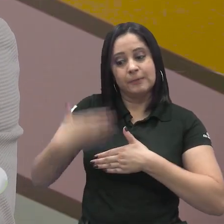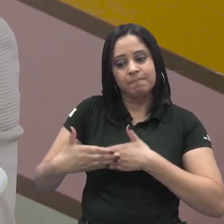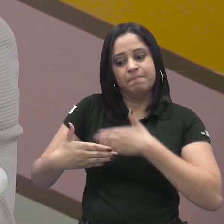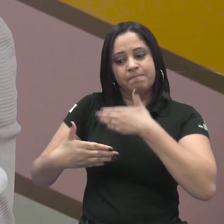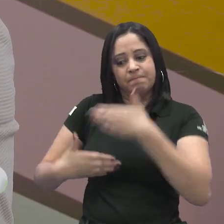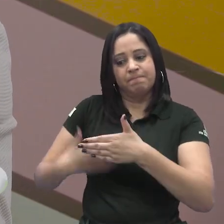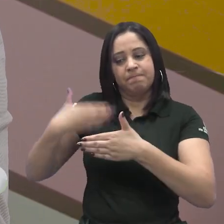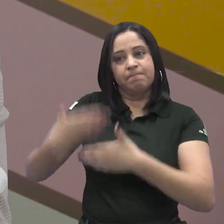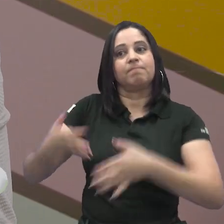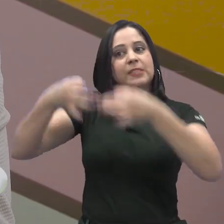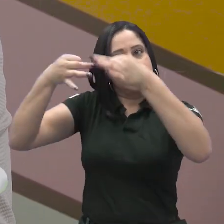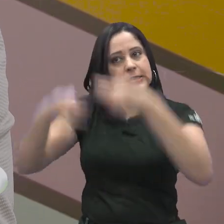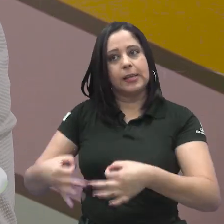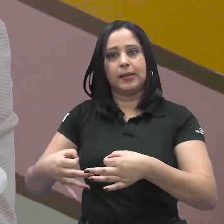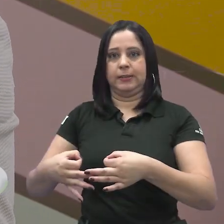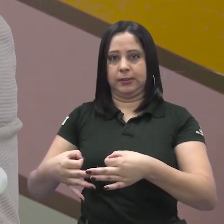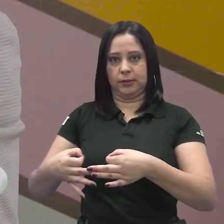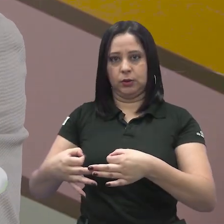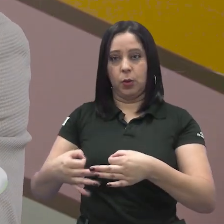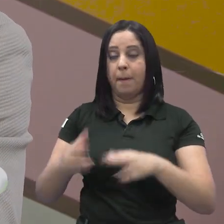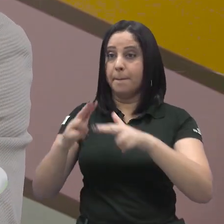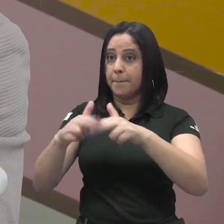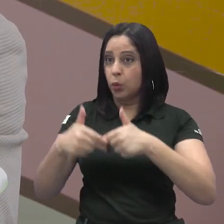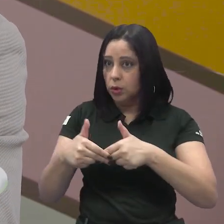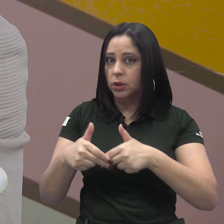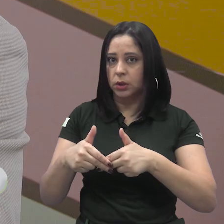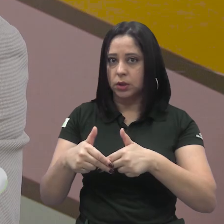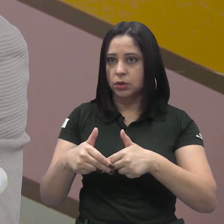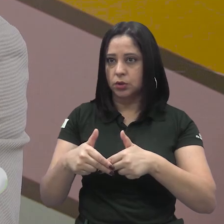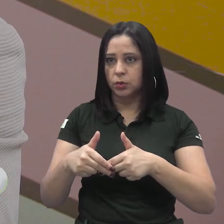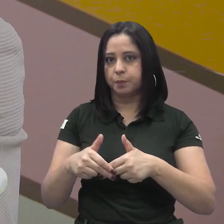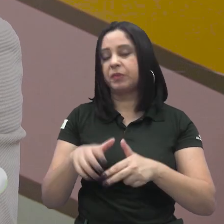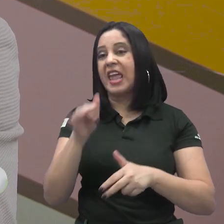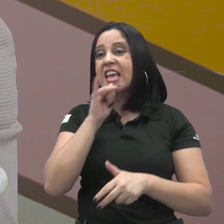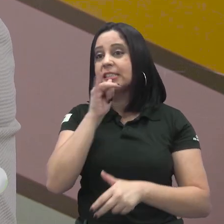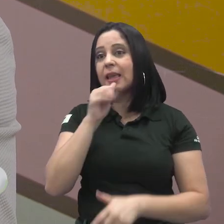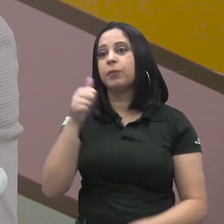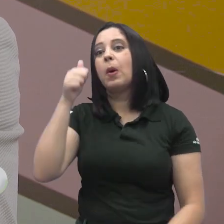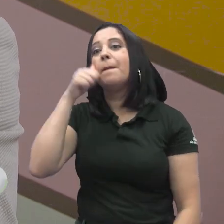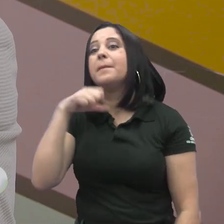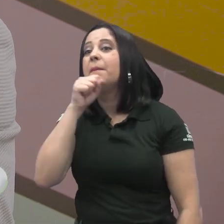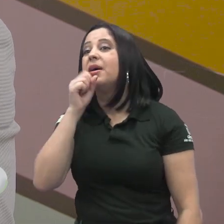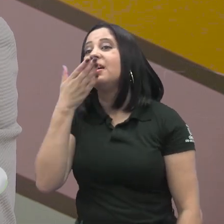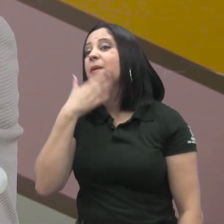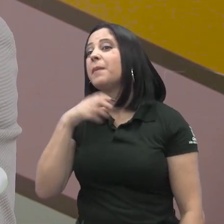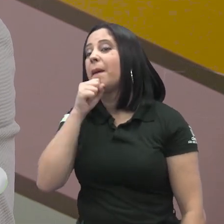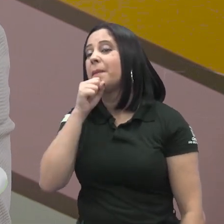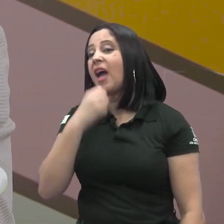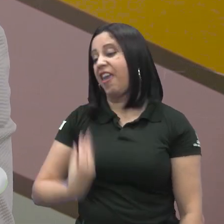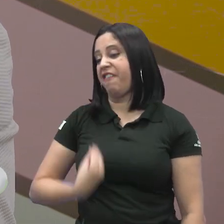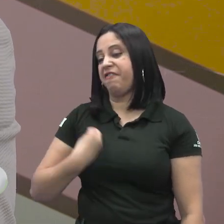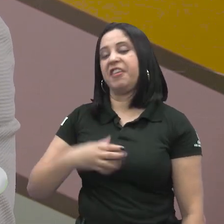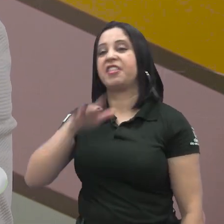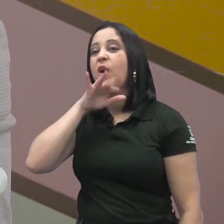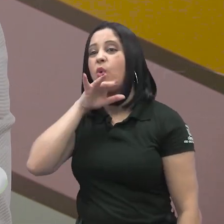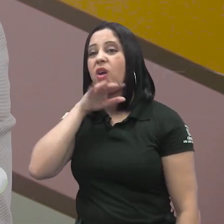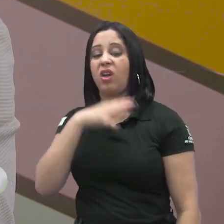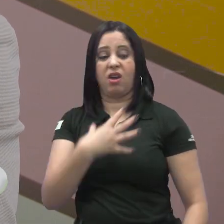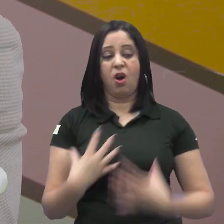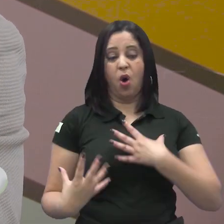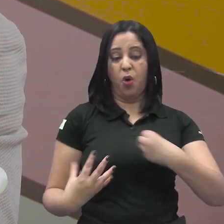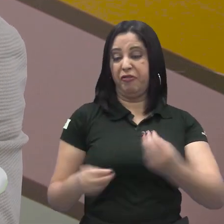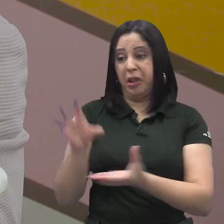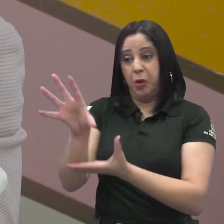a liderança como exemplo, né? Por isso que é muito difícil numa família que os pais já têm um estilo de vida ruim, é muito